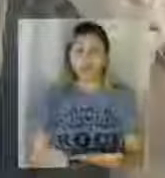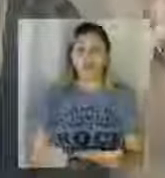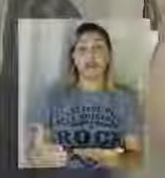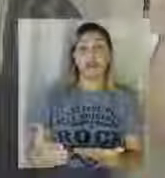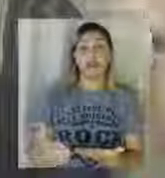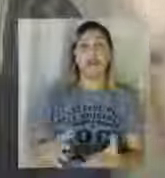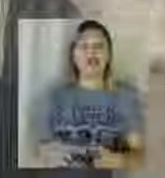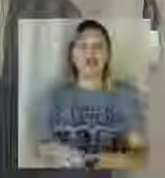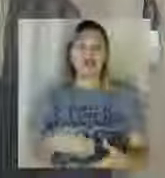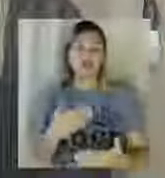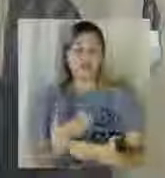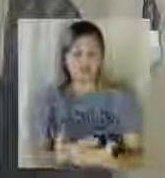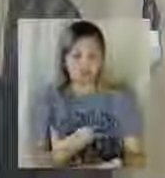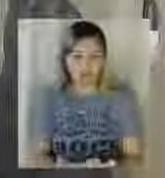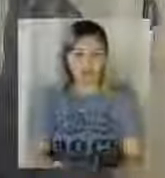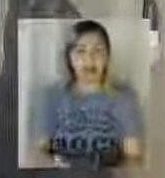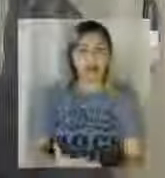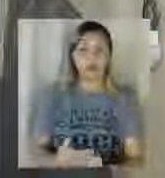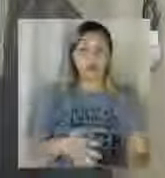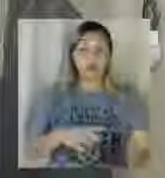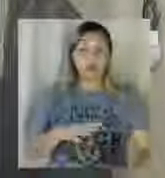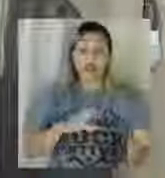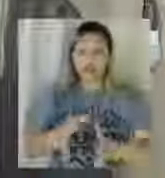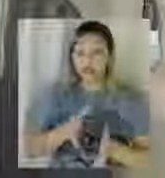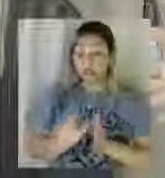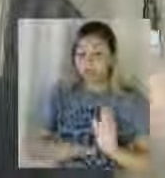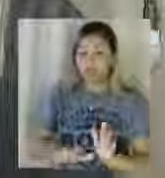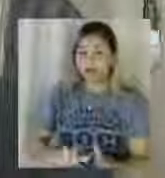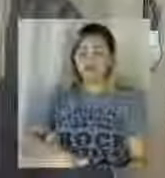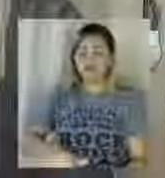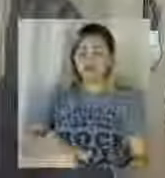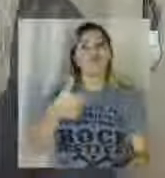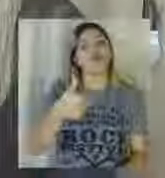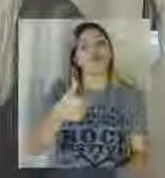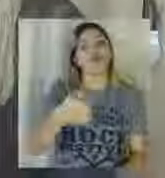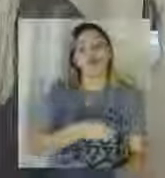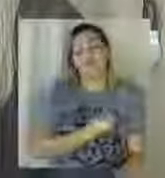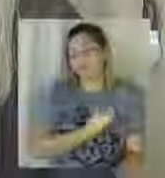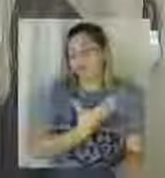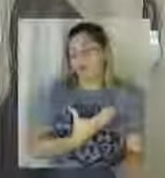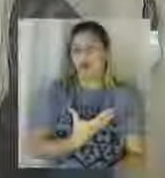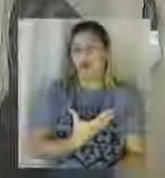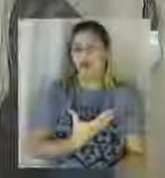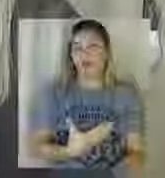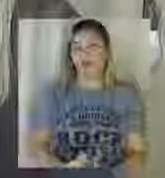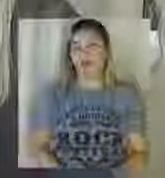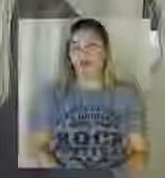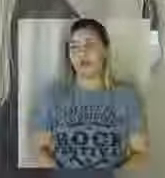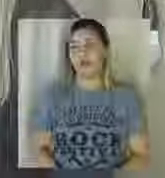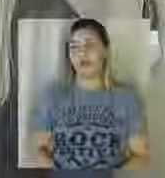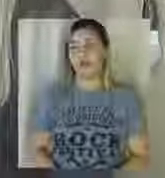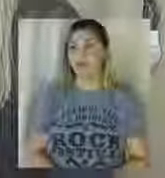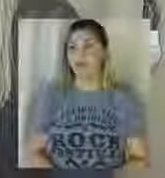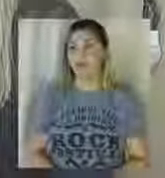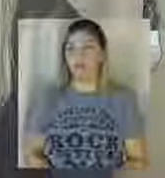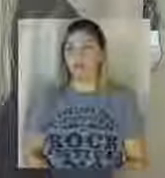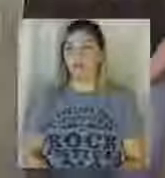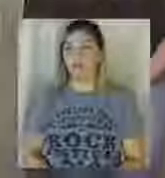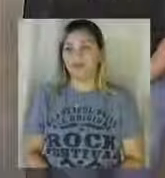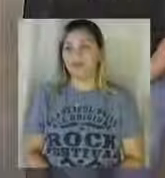desenvolver. Libras é que melhorou bastante a minha vida. Ela agora pretende se formar,